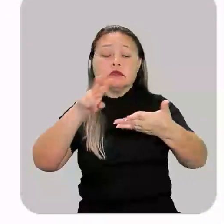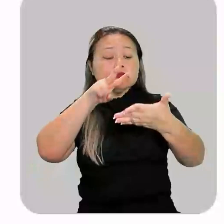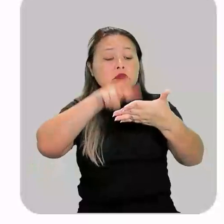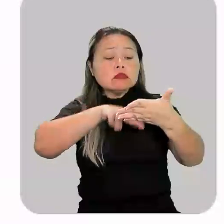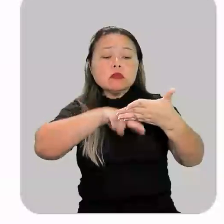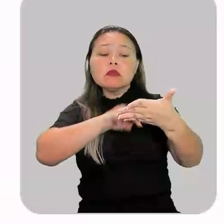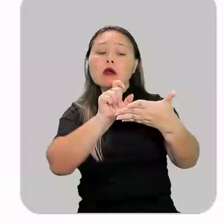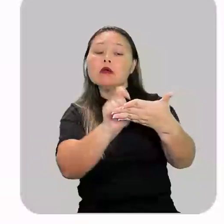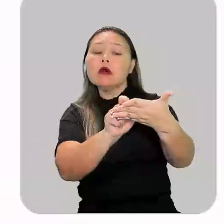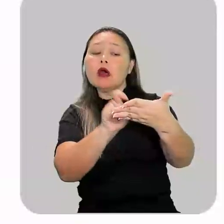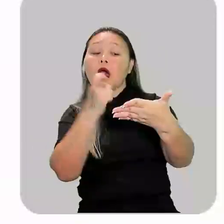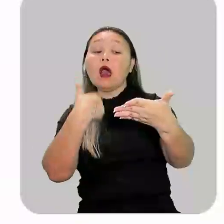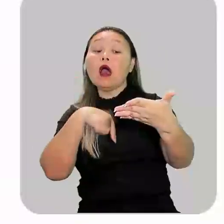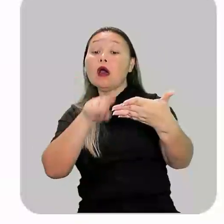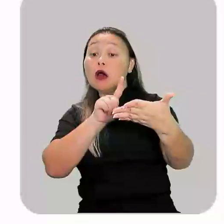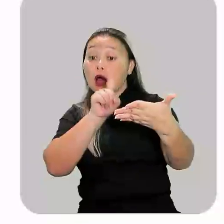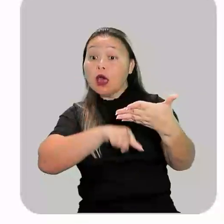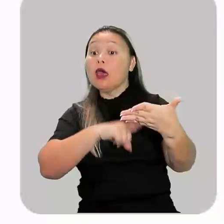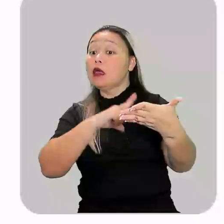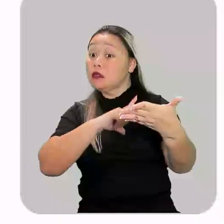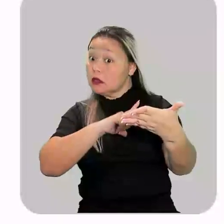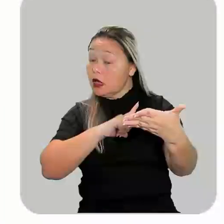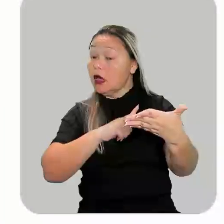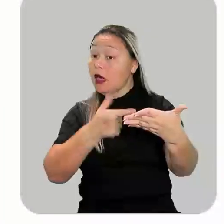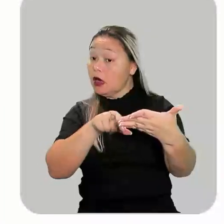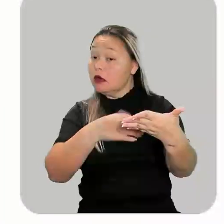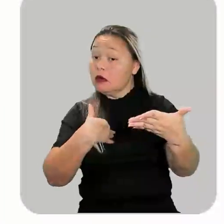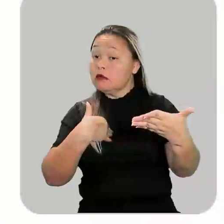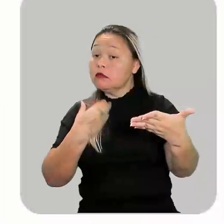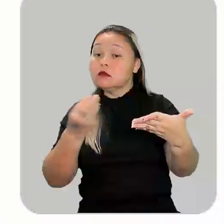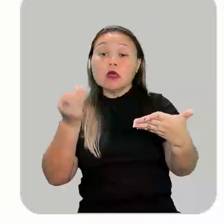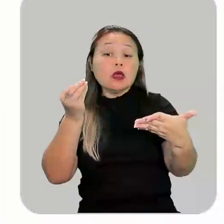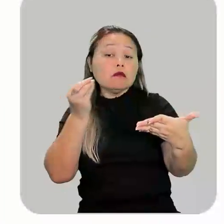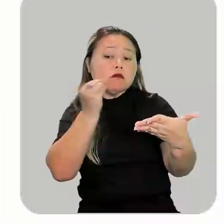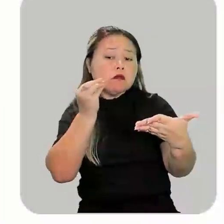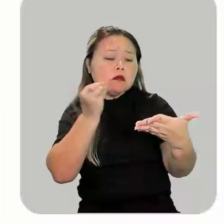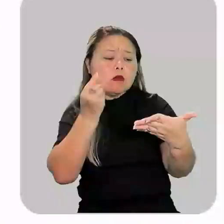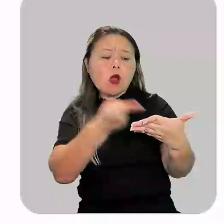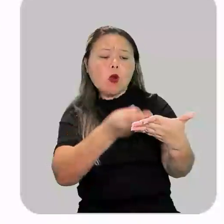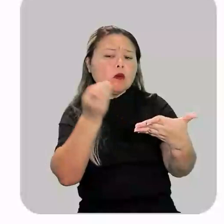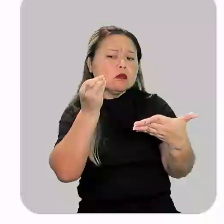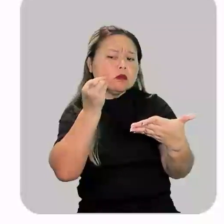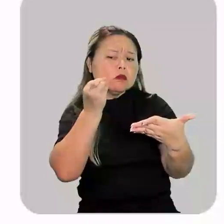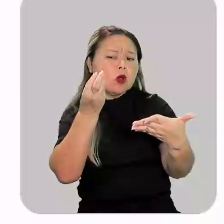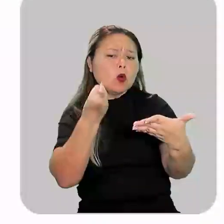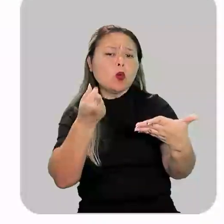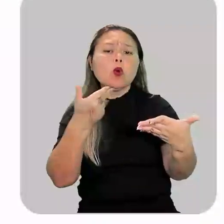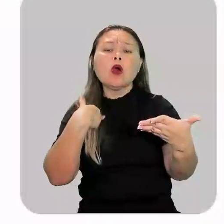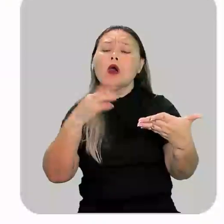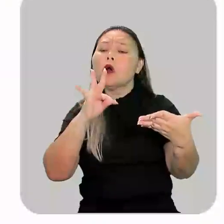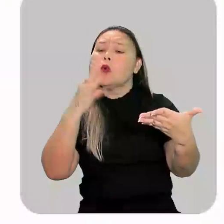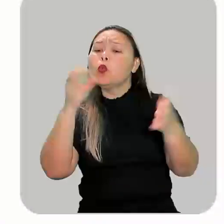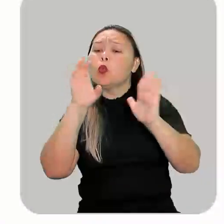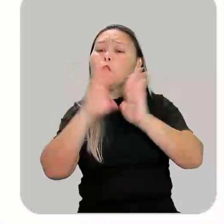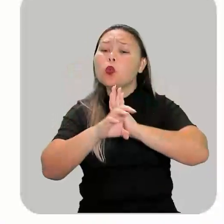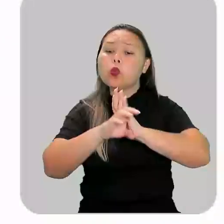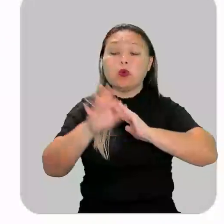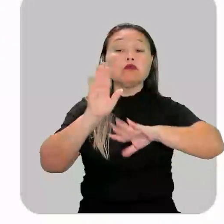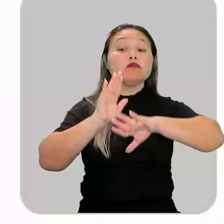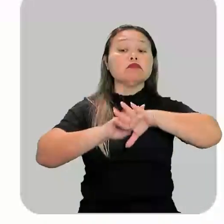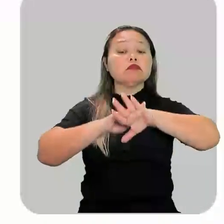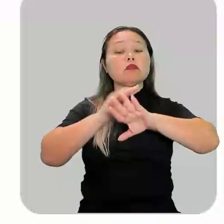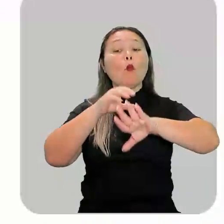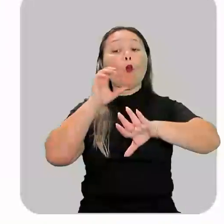capacidade interpretativa do aluno. Também não muito testa, né? O aluno precisa entender todos os conceitos por trás